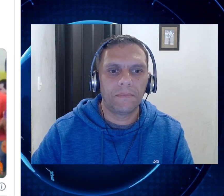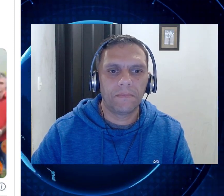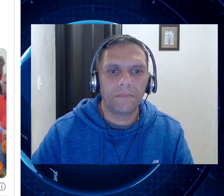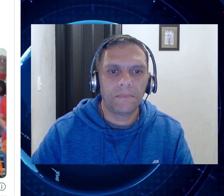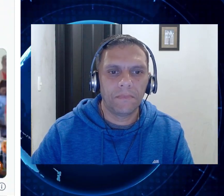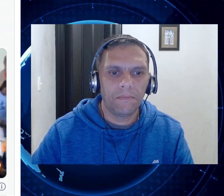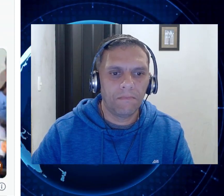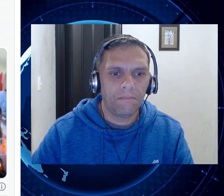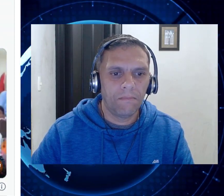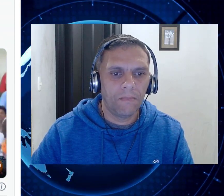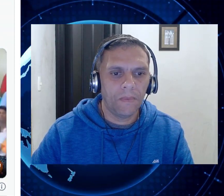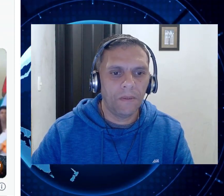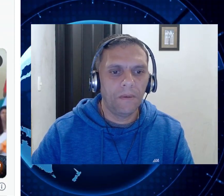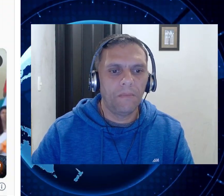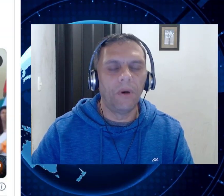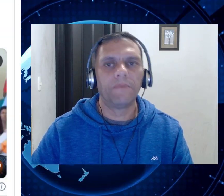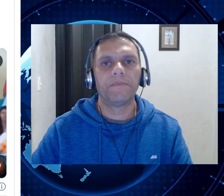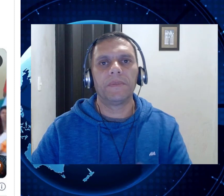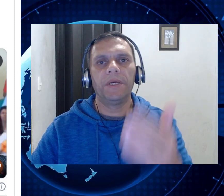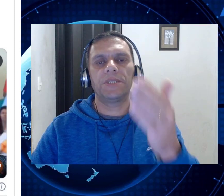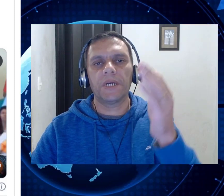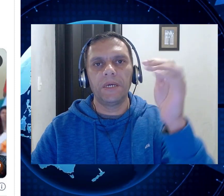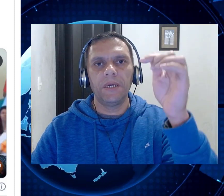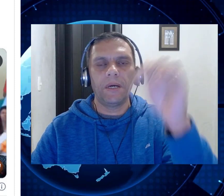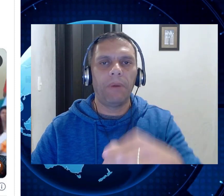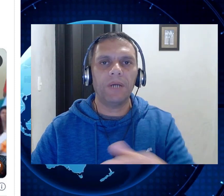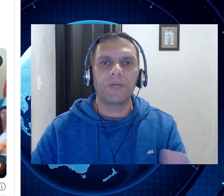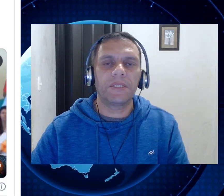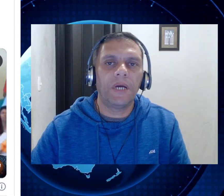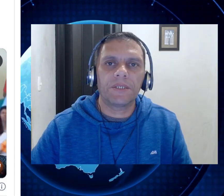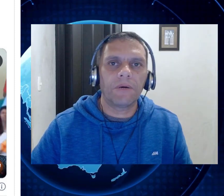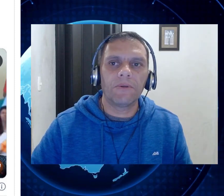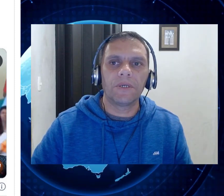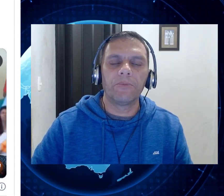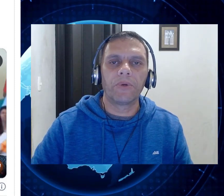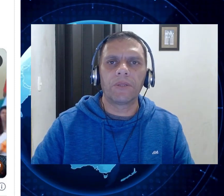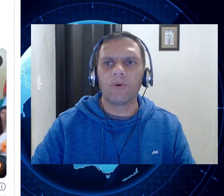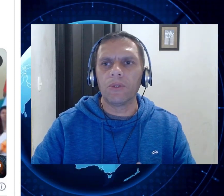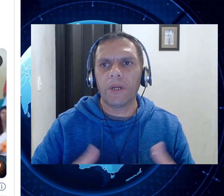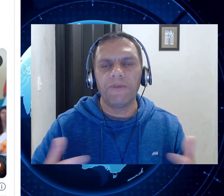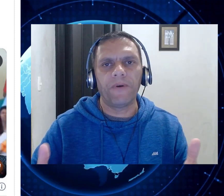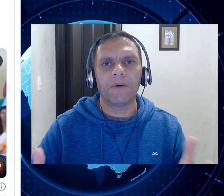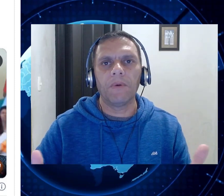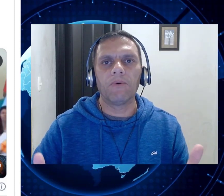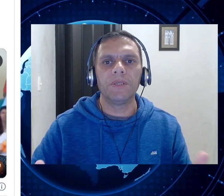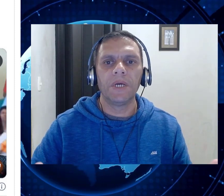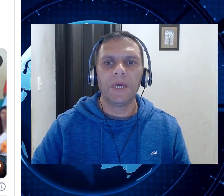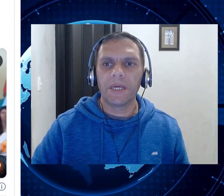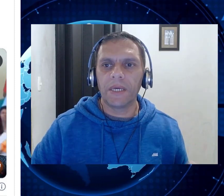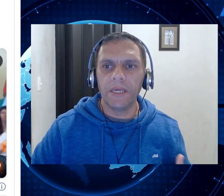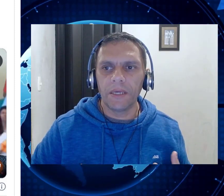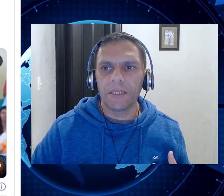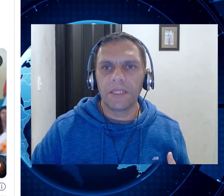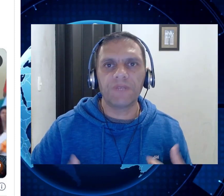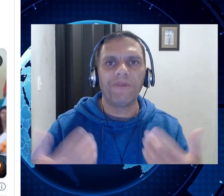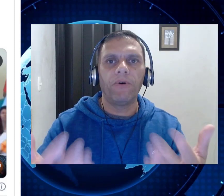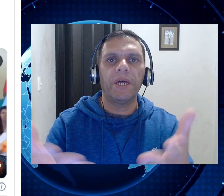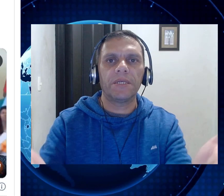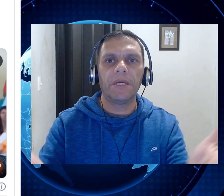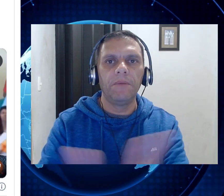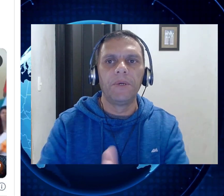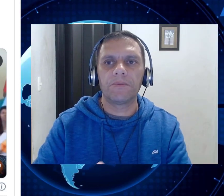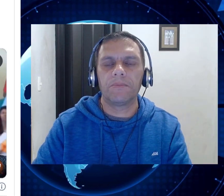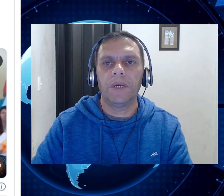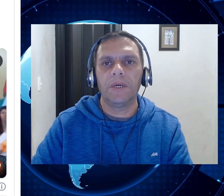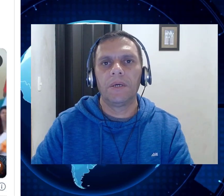aprendemos muito, porque nós já. Bom, deixa aqui abaixo o que você acha que está acontecendo, porque toda hora ele fala alguma coisa que